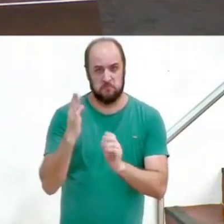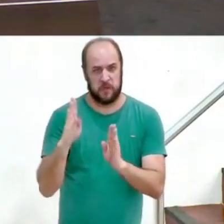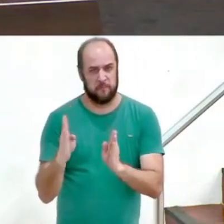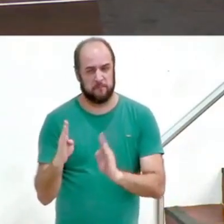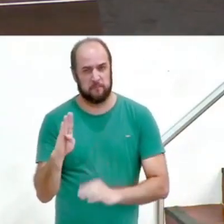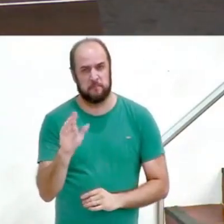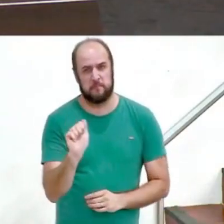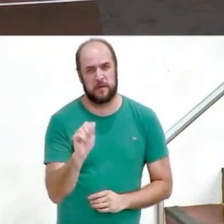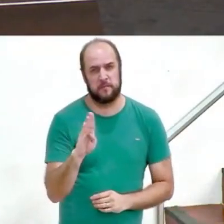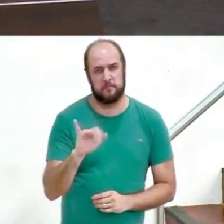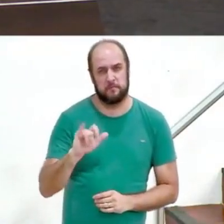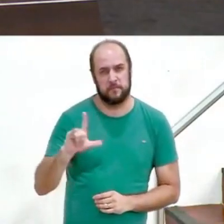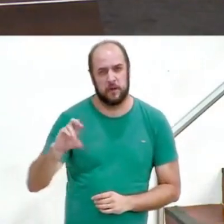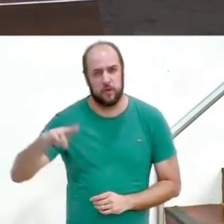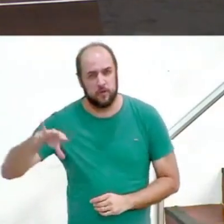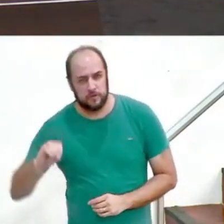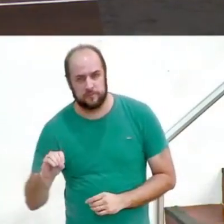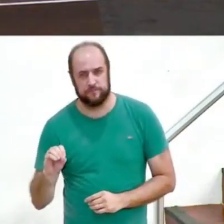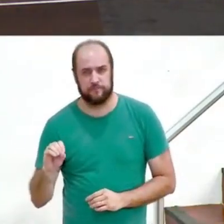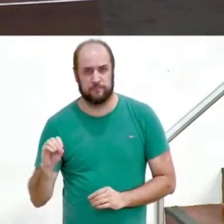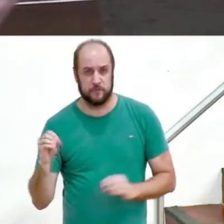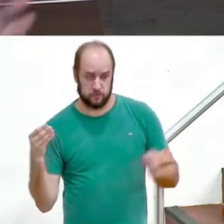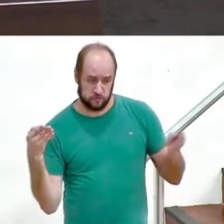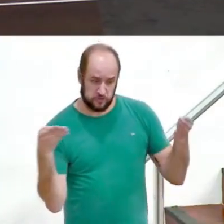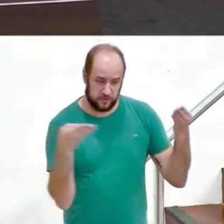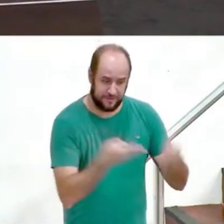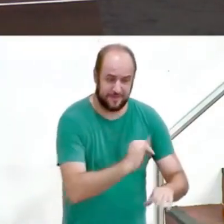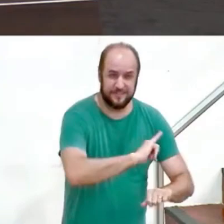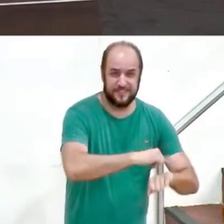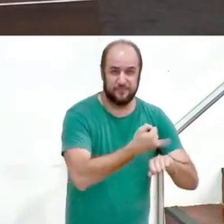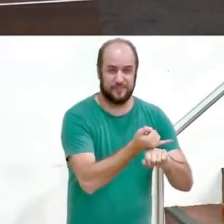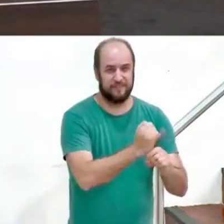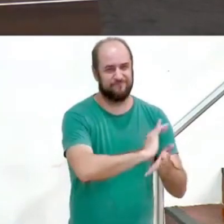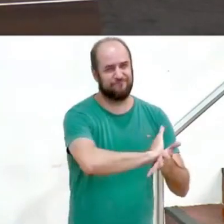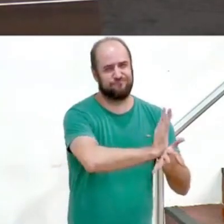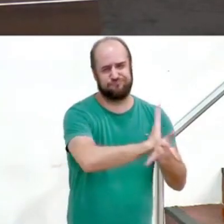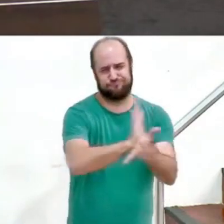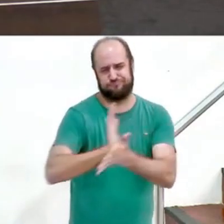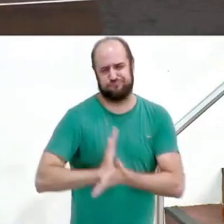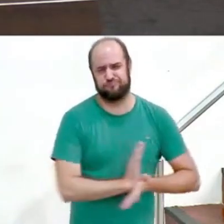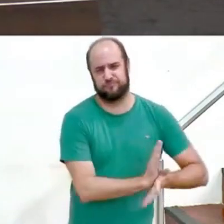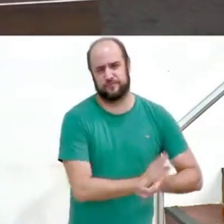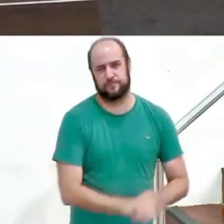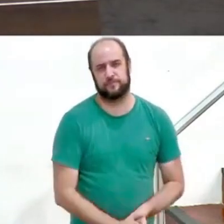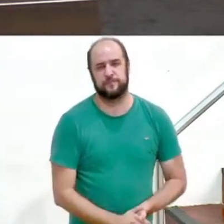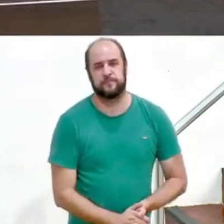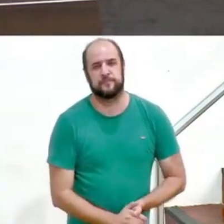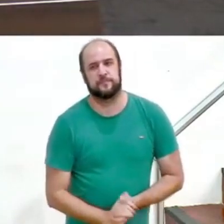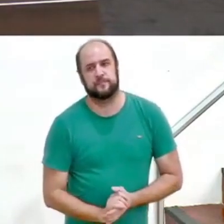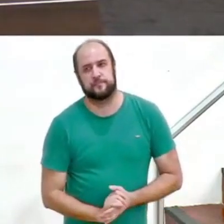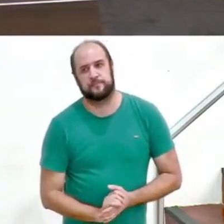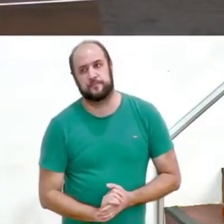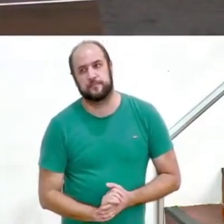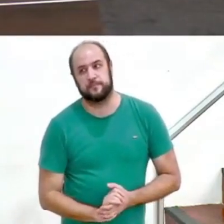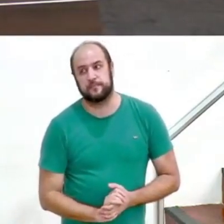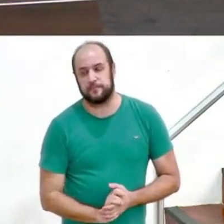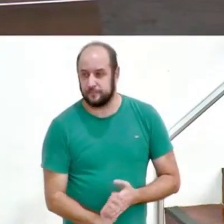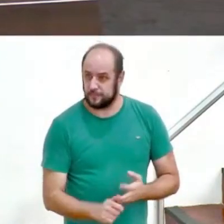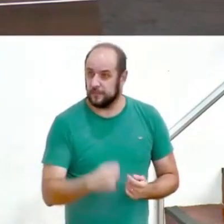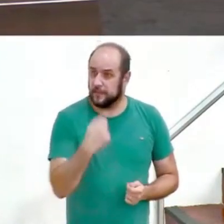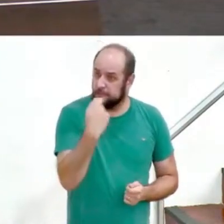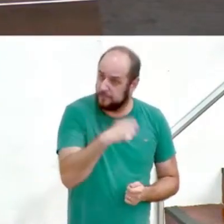se deparou com Jerusalém completamente destruída. A vida precisava ter a